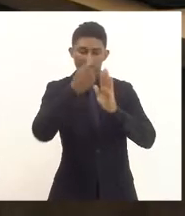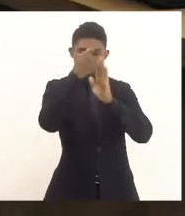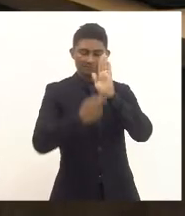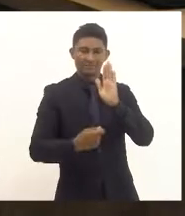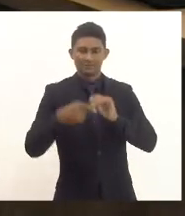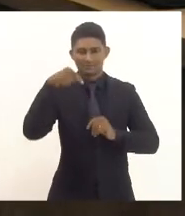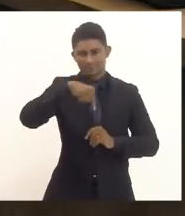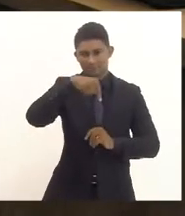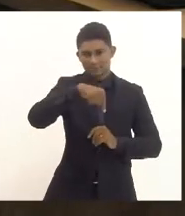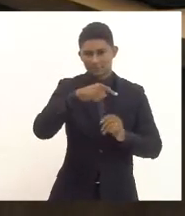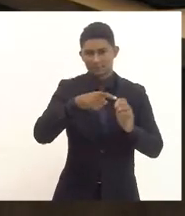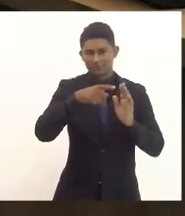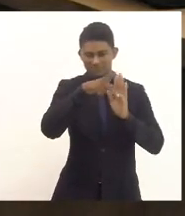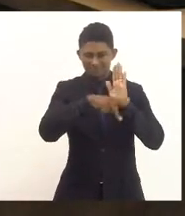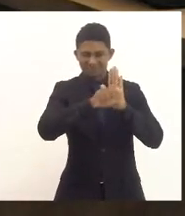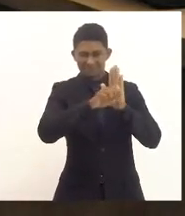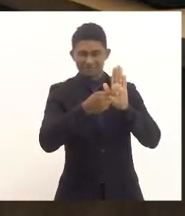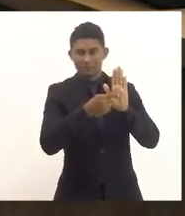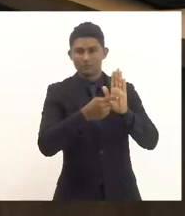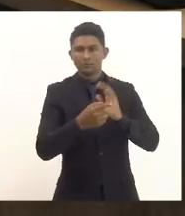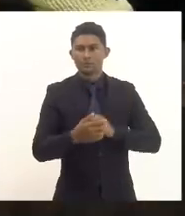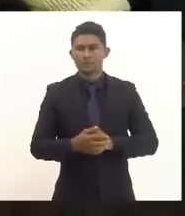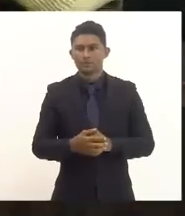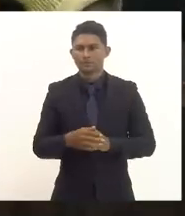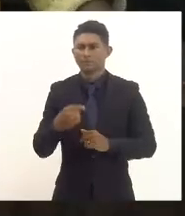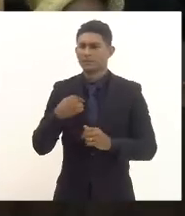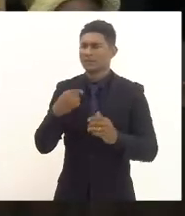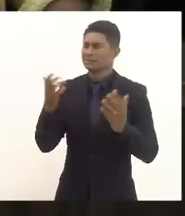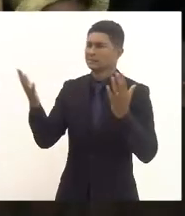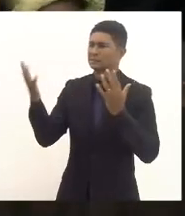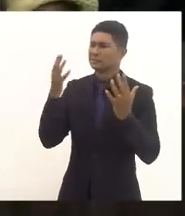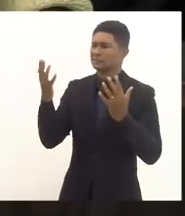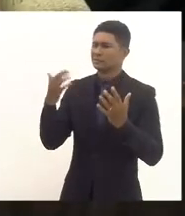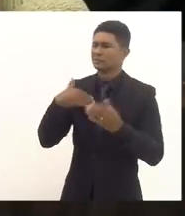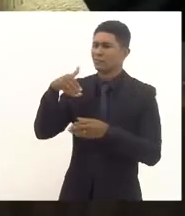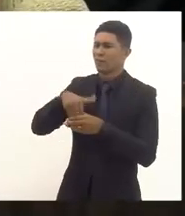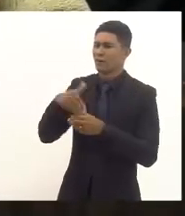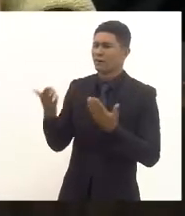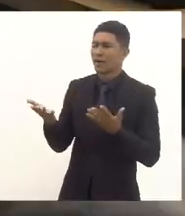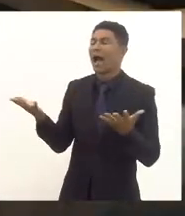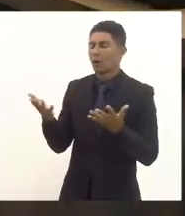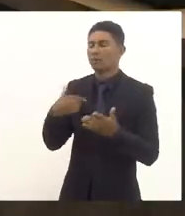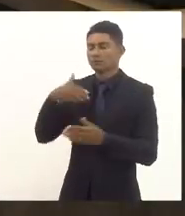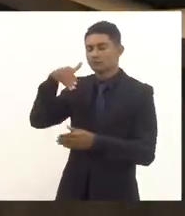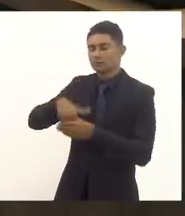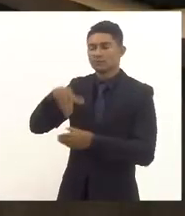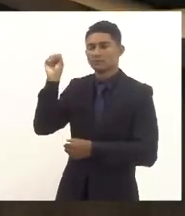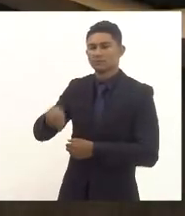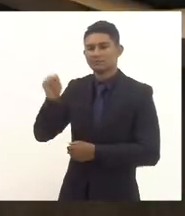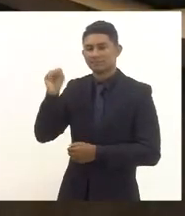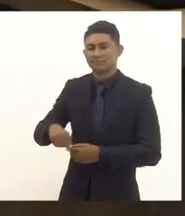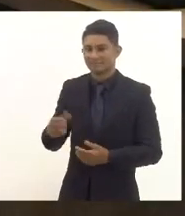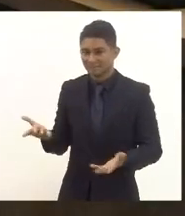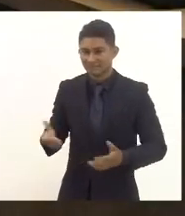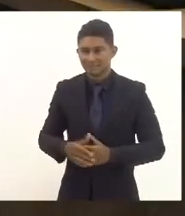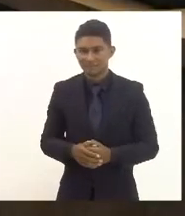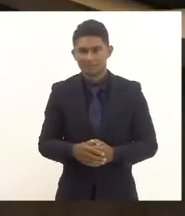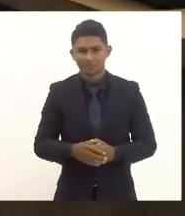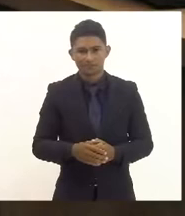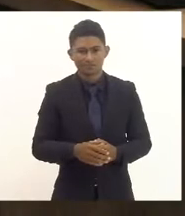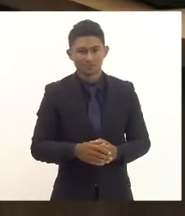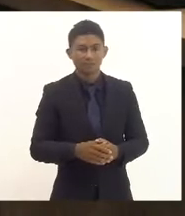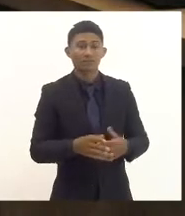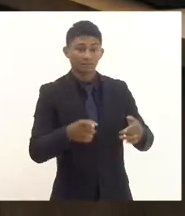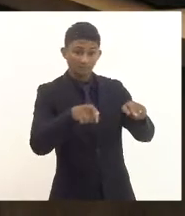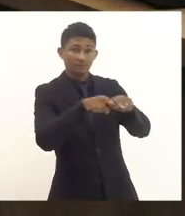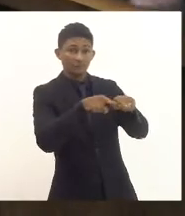projeto Eu acho que eu tava em dúvida como eu ia voltar agora vou votar favorável agora está